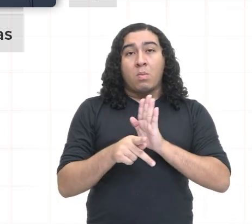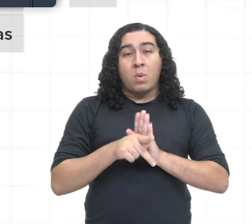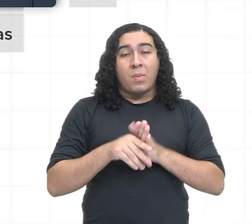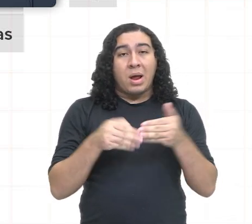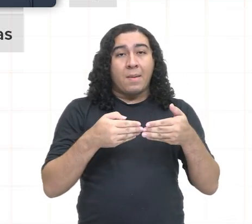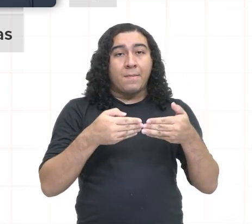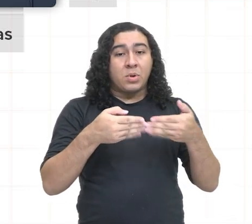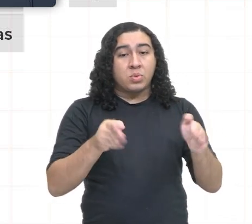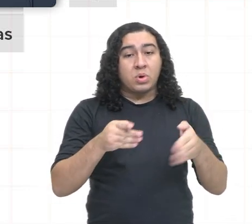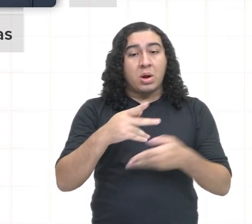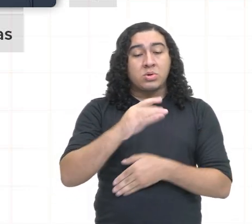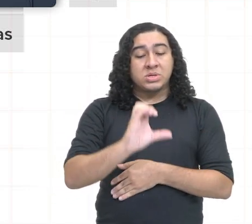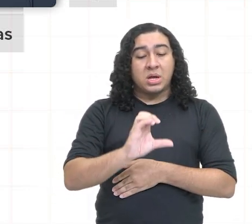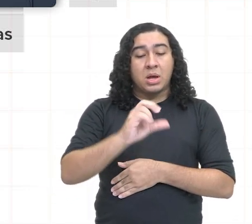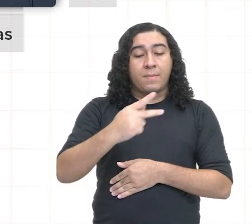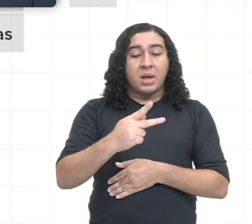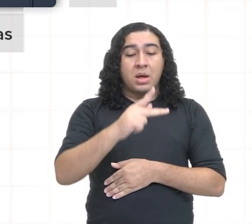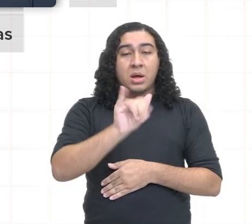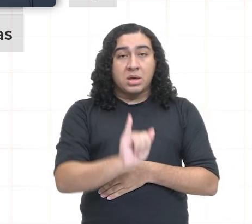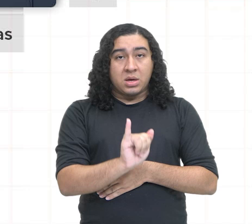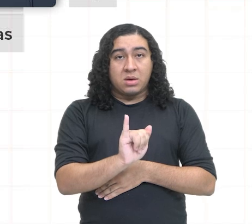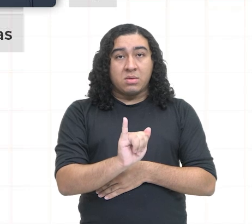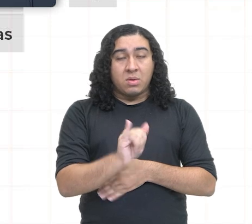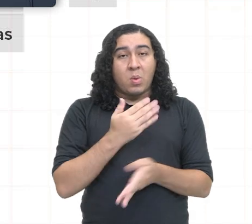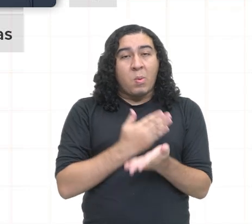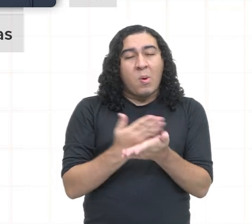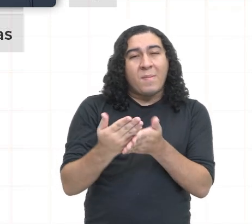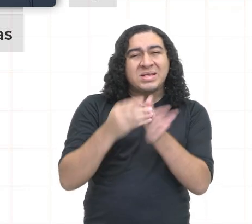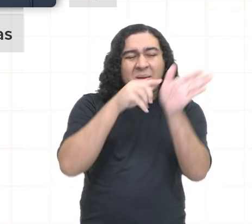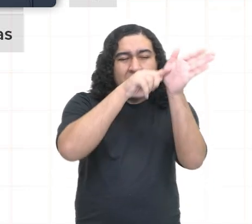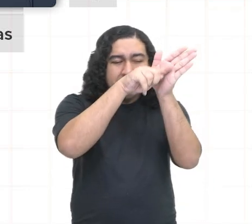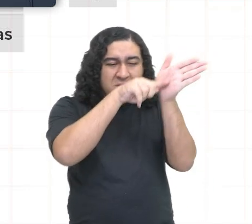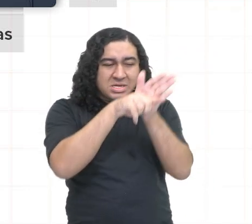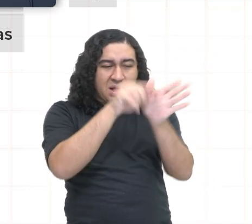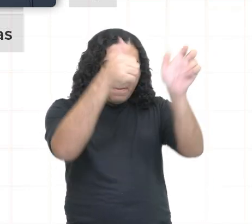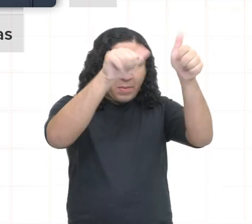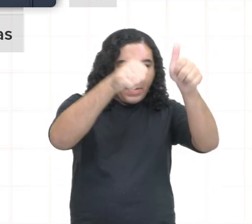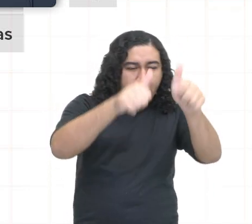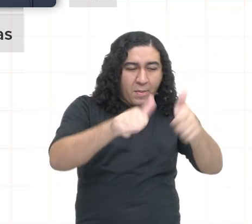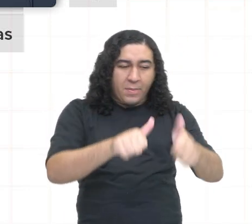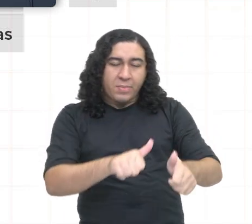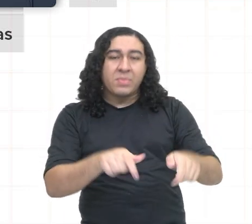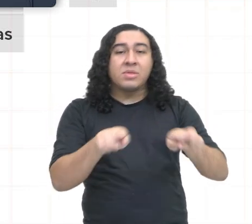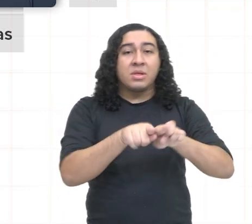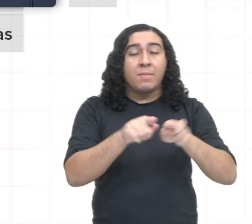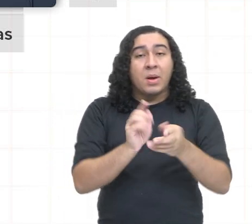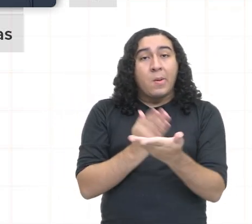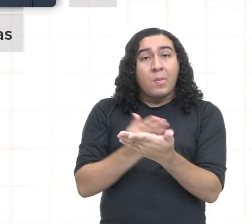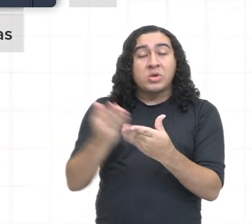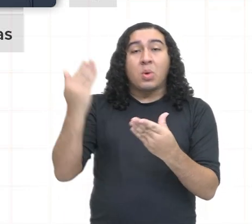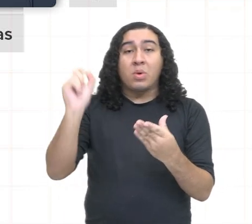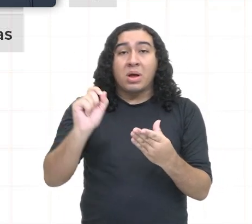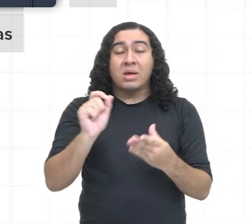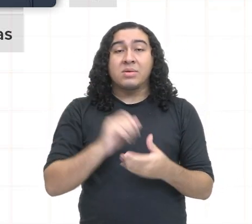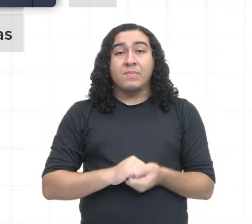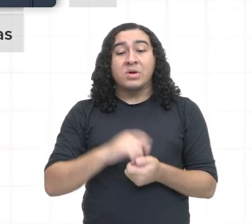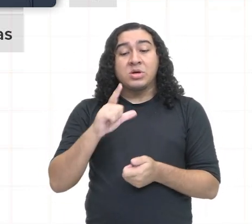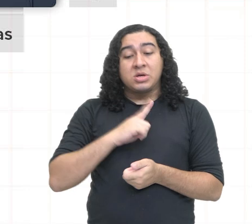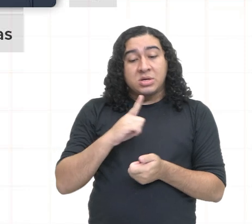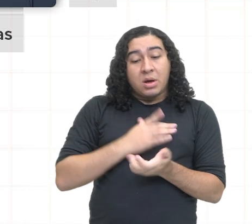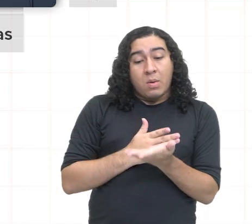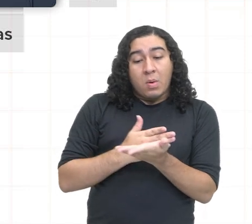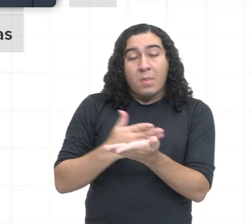comissão parlamentar de inquérito, uma CPI, e um processo de impeachment. Então você vai